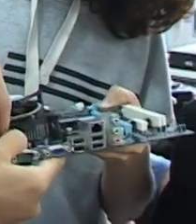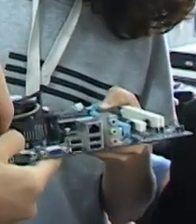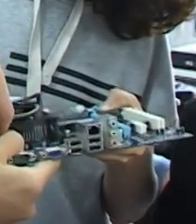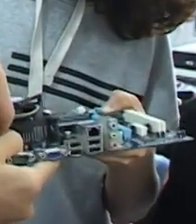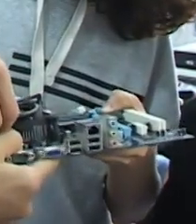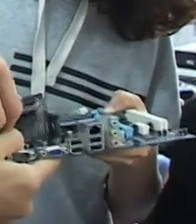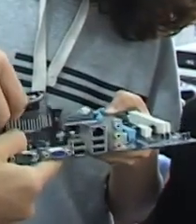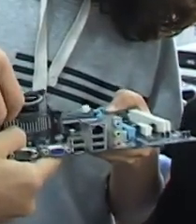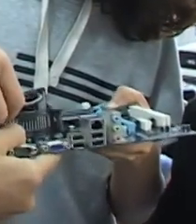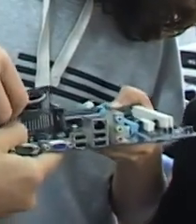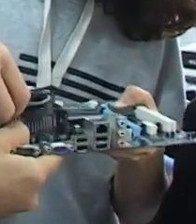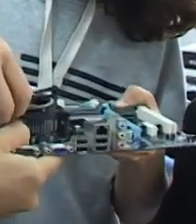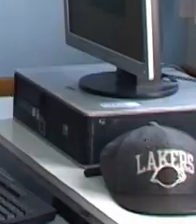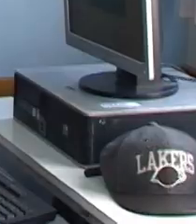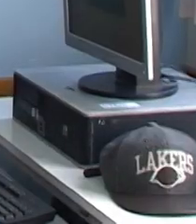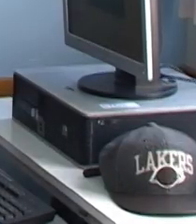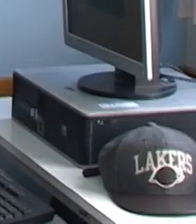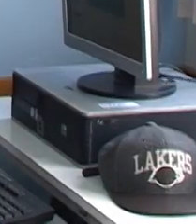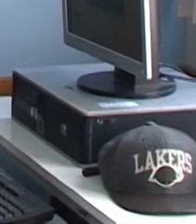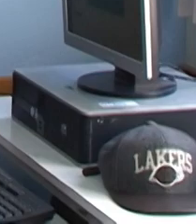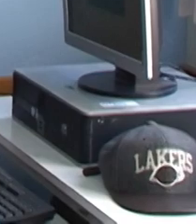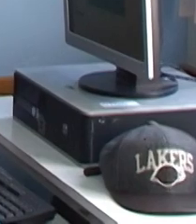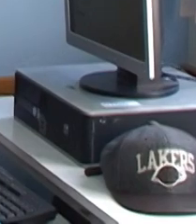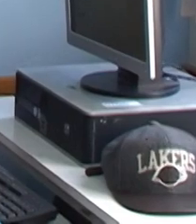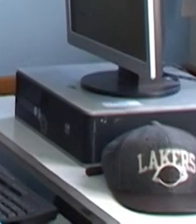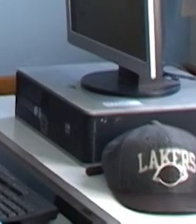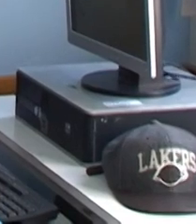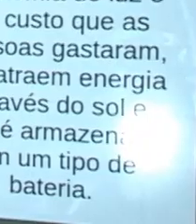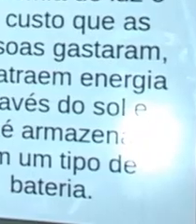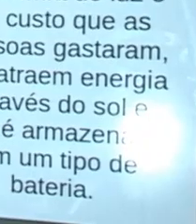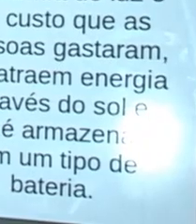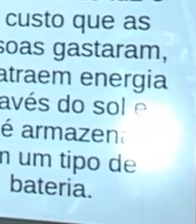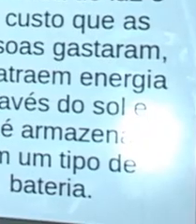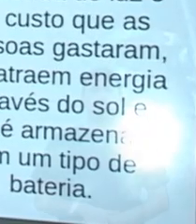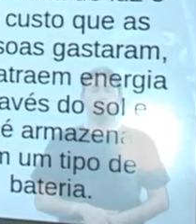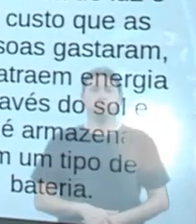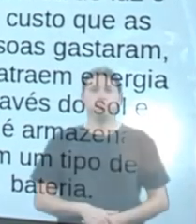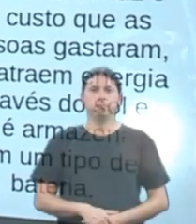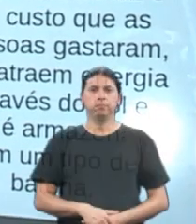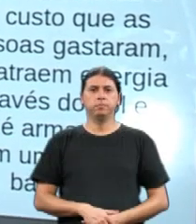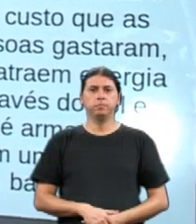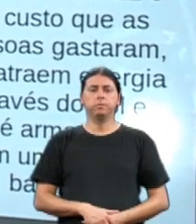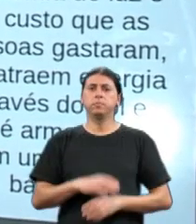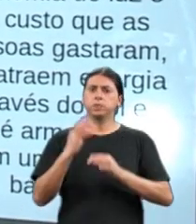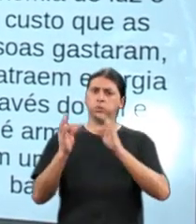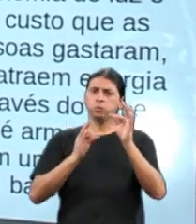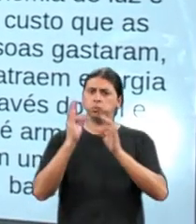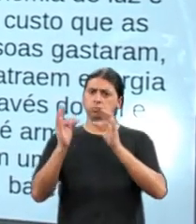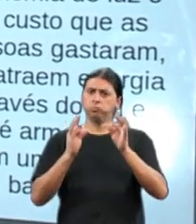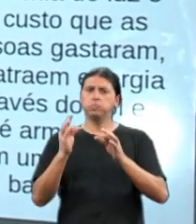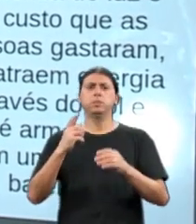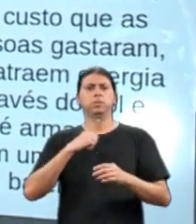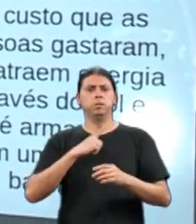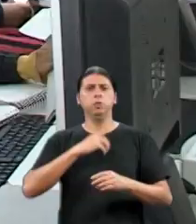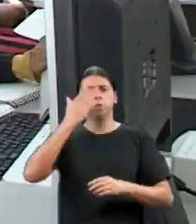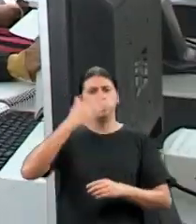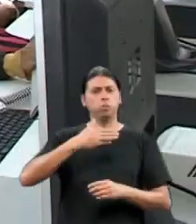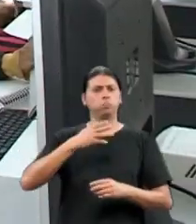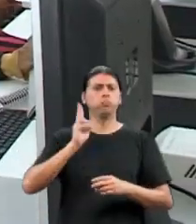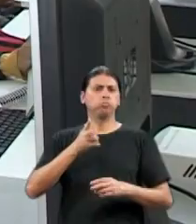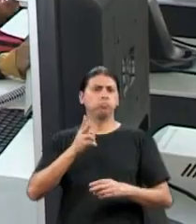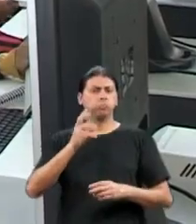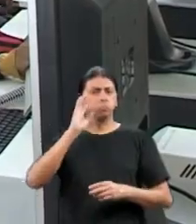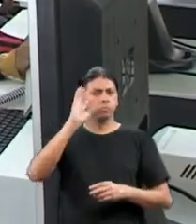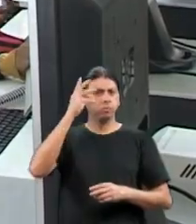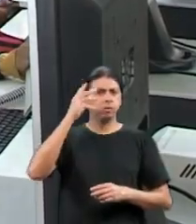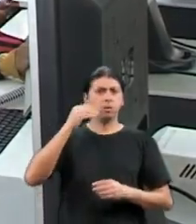Há tecnologia vem se mostrando eficaz para